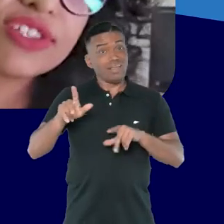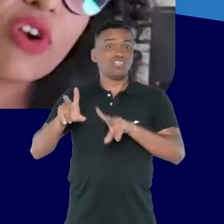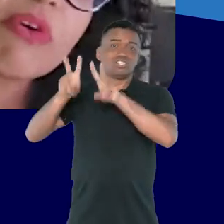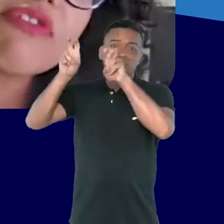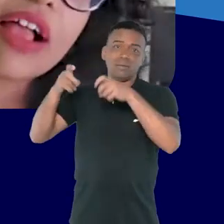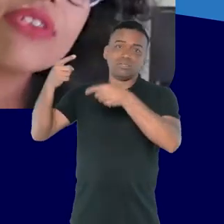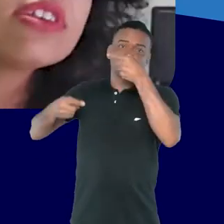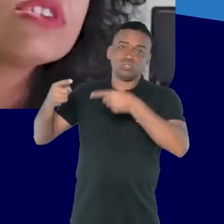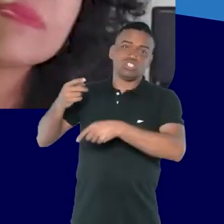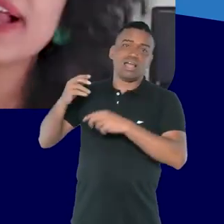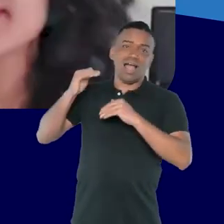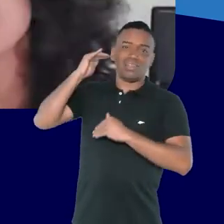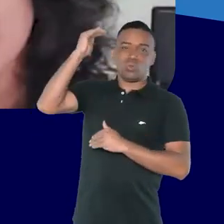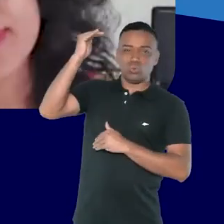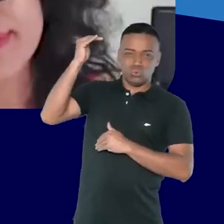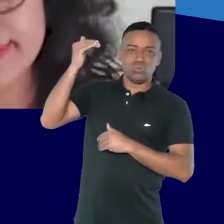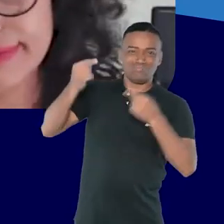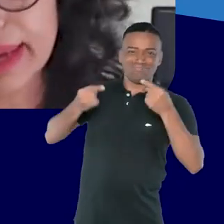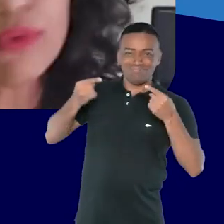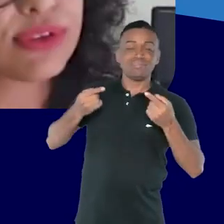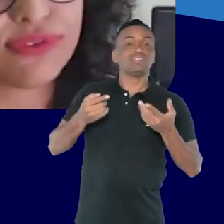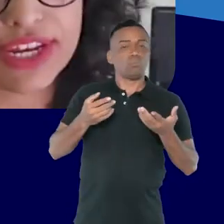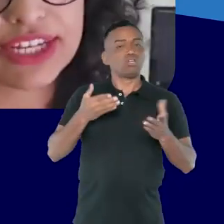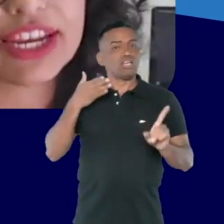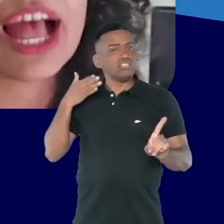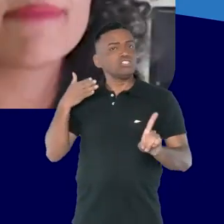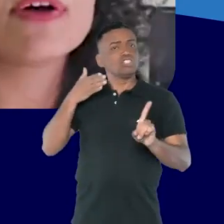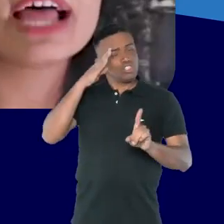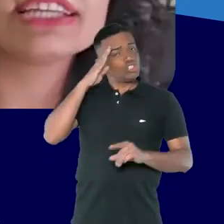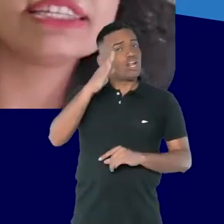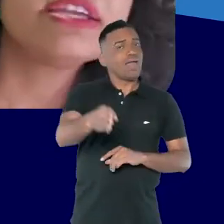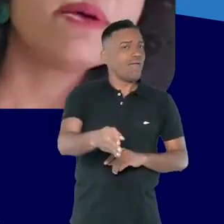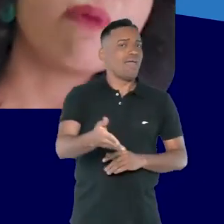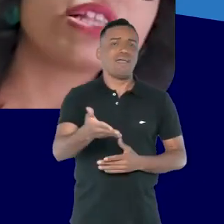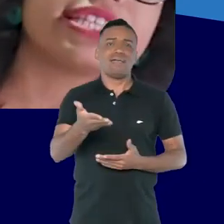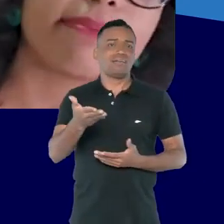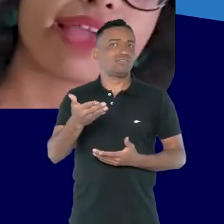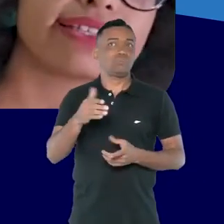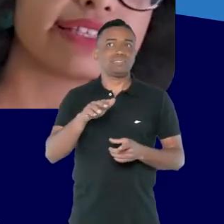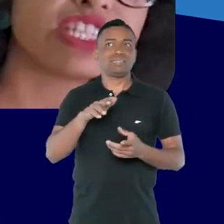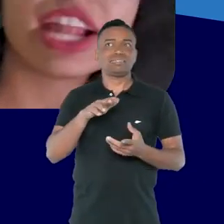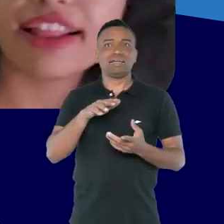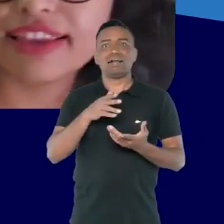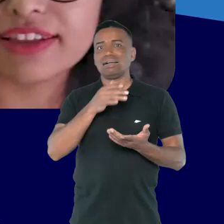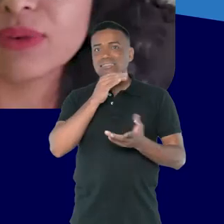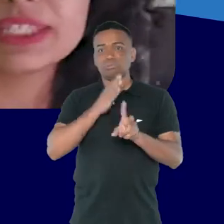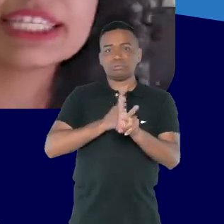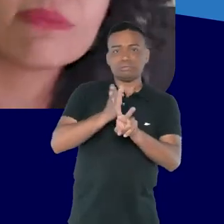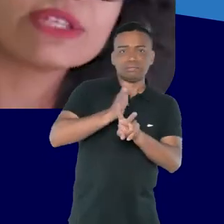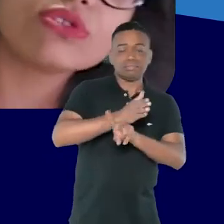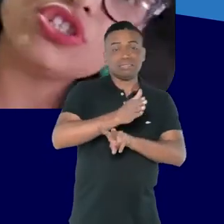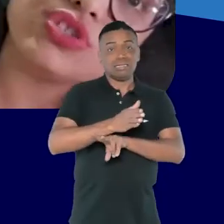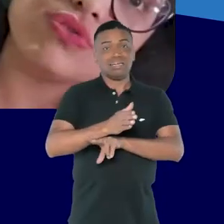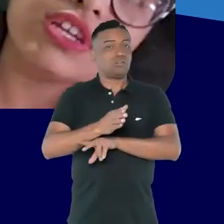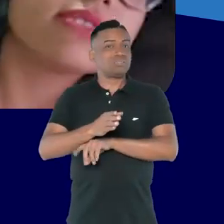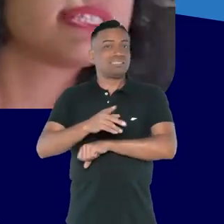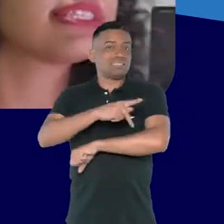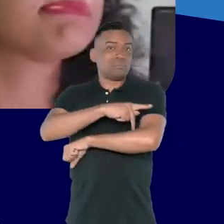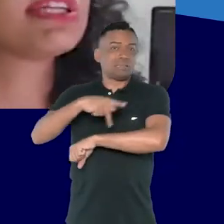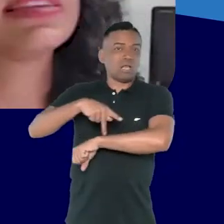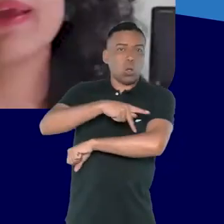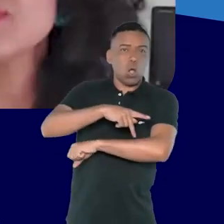muito diferente de como eu falo sobre racismo com adulto. É muito diferente. A abordagem pode ser mais direta, não precisa ser tão mais